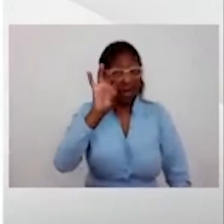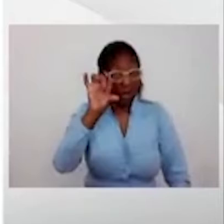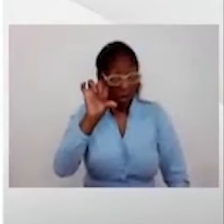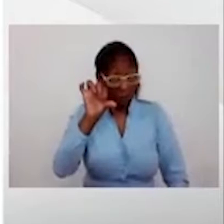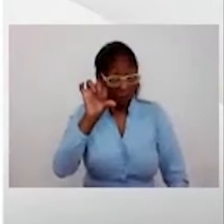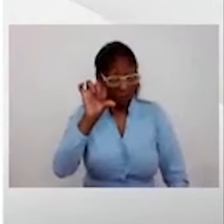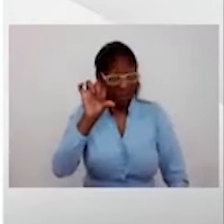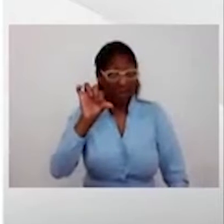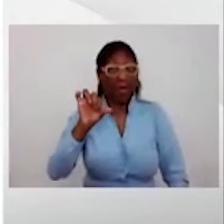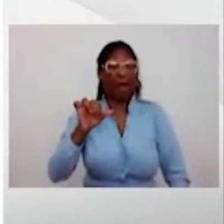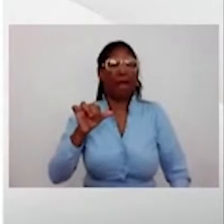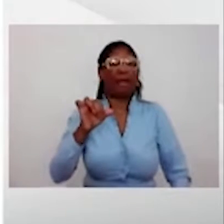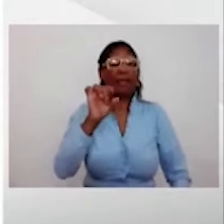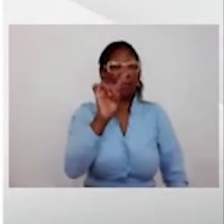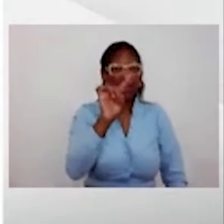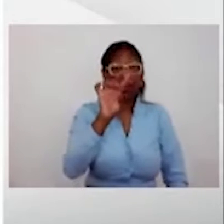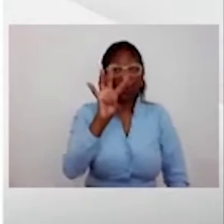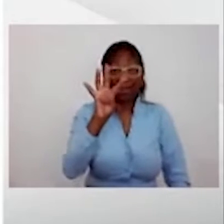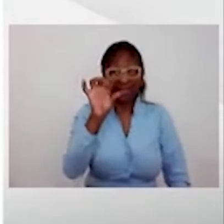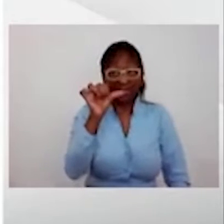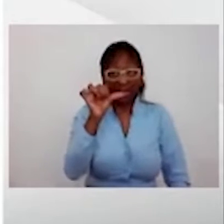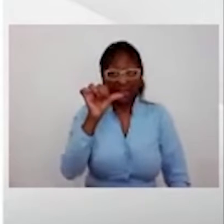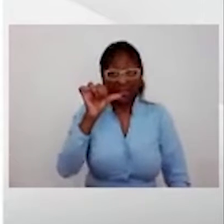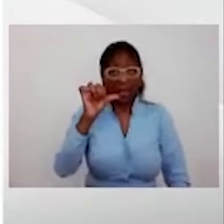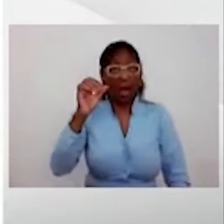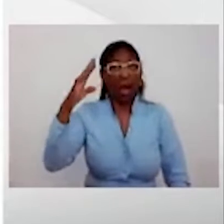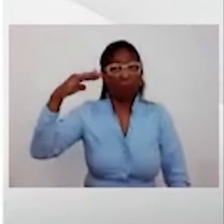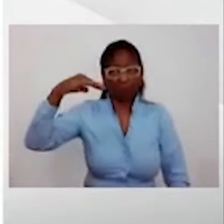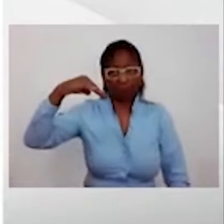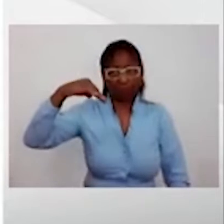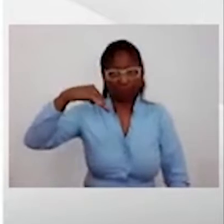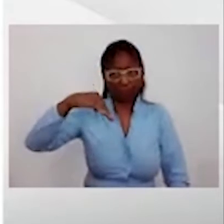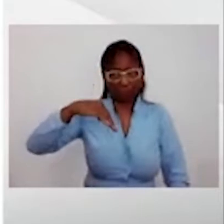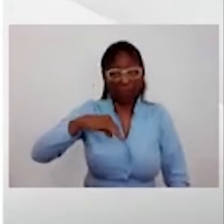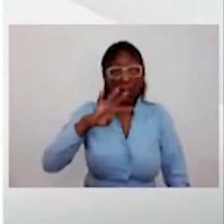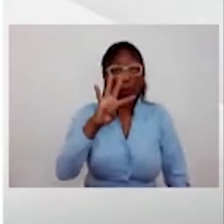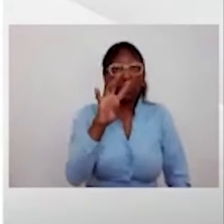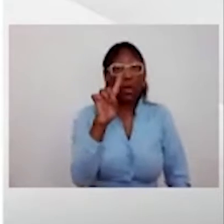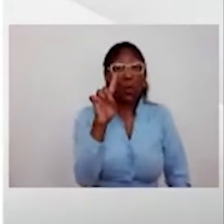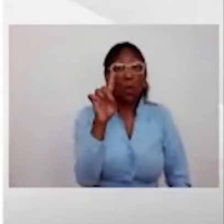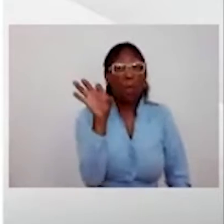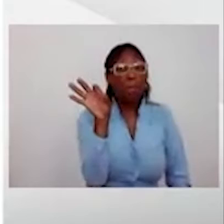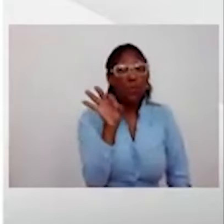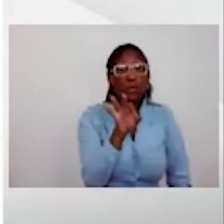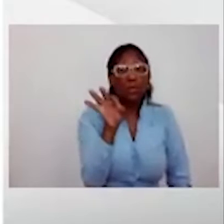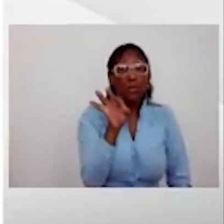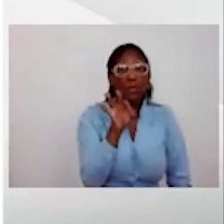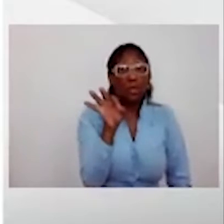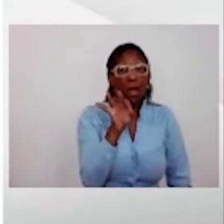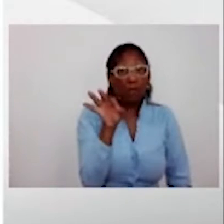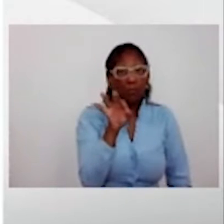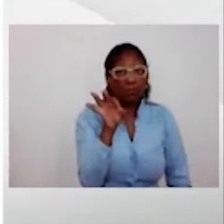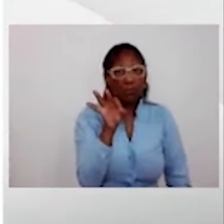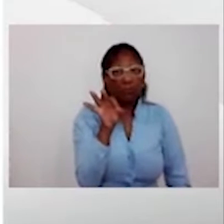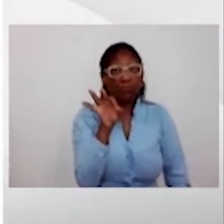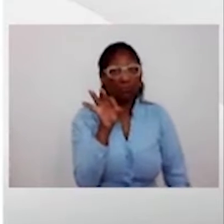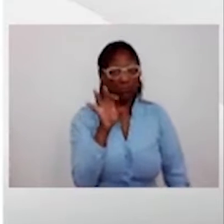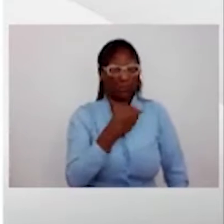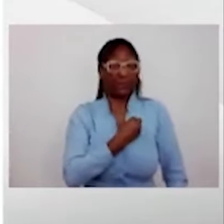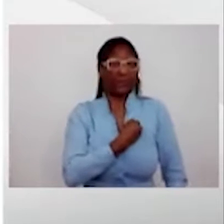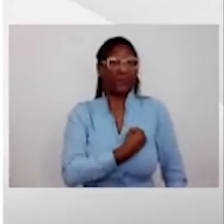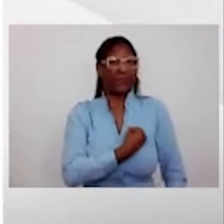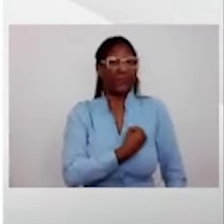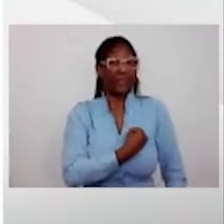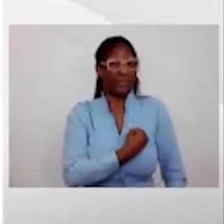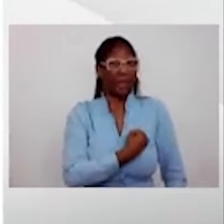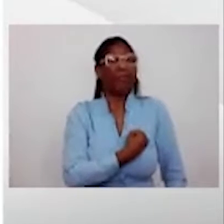para 146 agora, estamos falando de uma redução de 41% nos crimes contra a vida no mês de janeiro aqui no Rio Grande